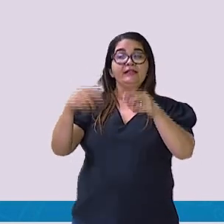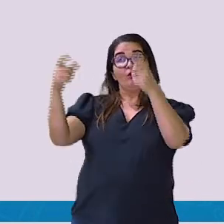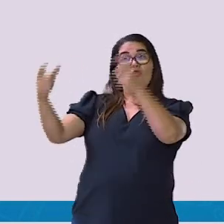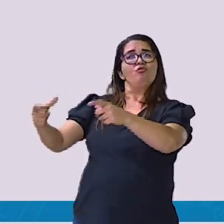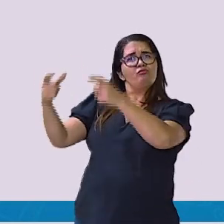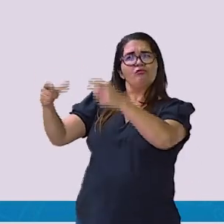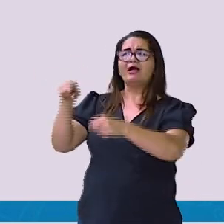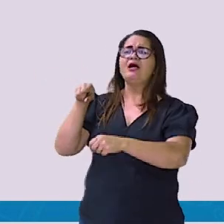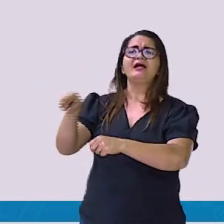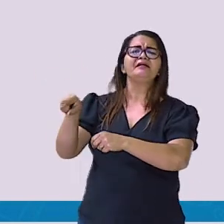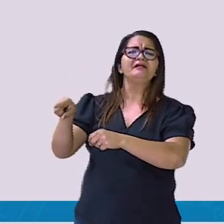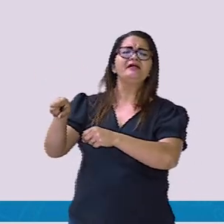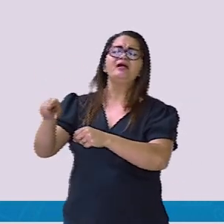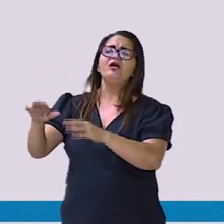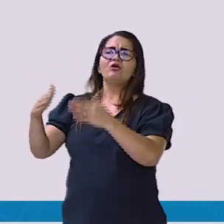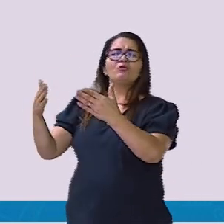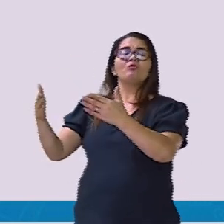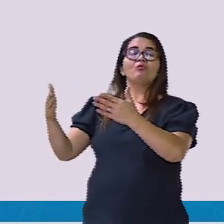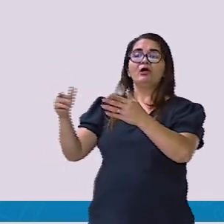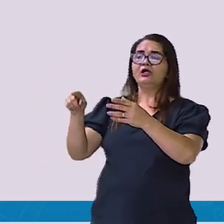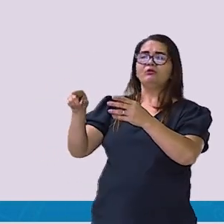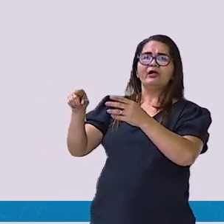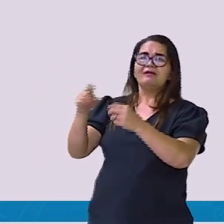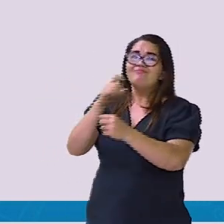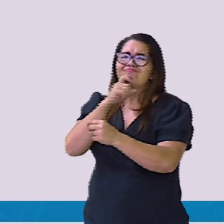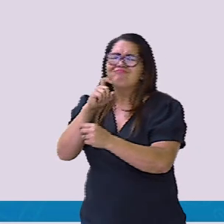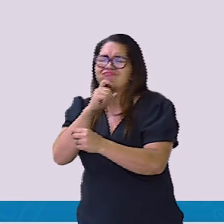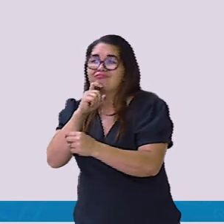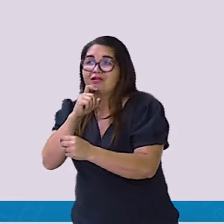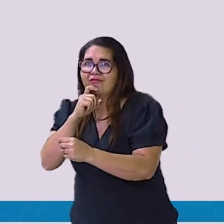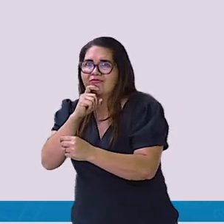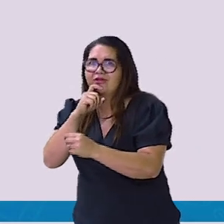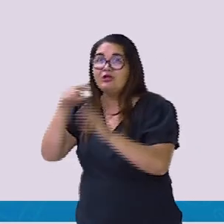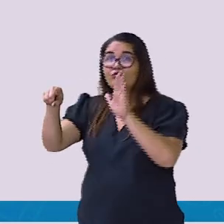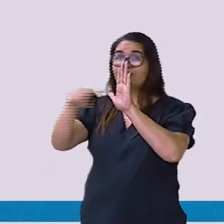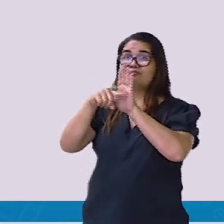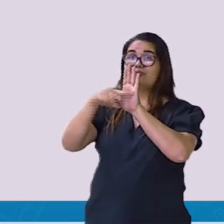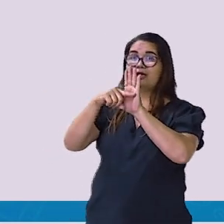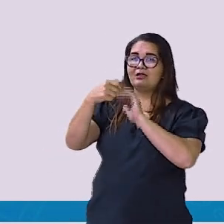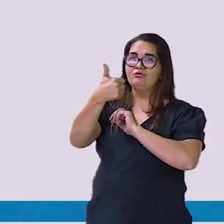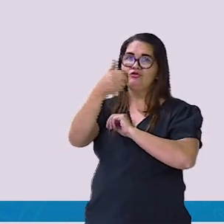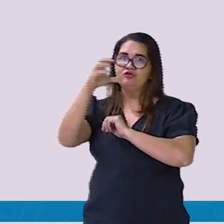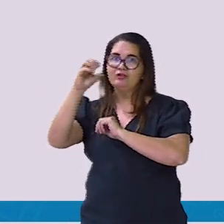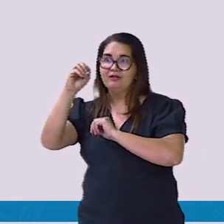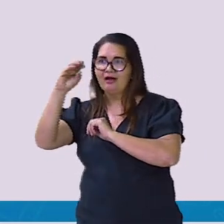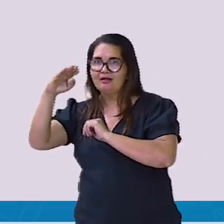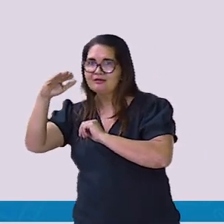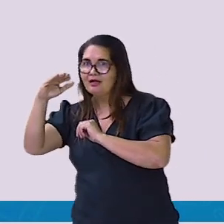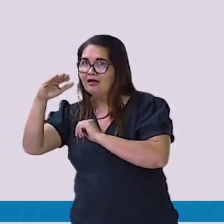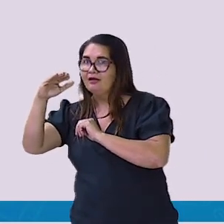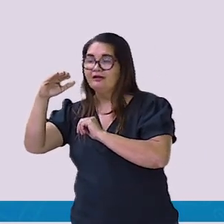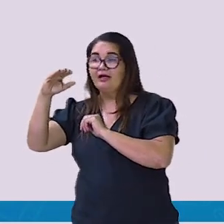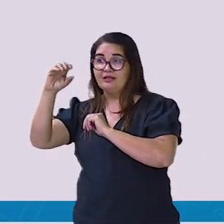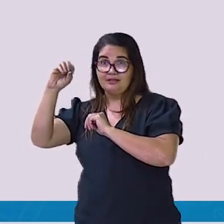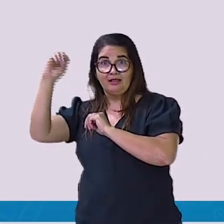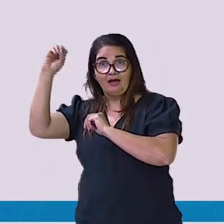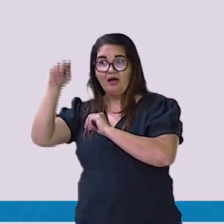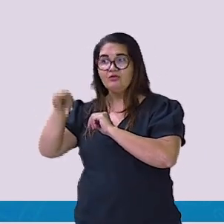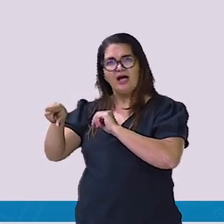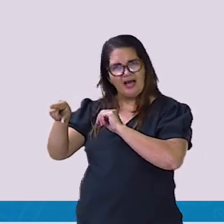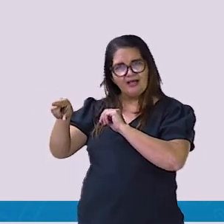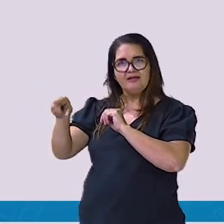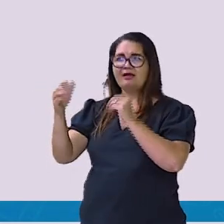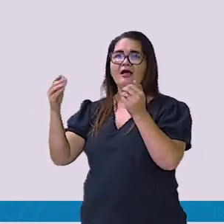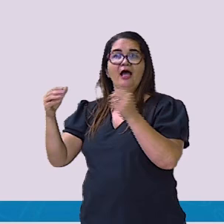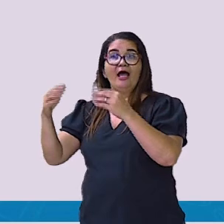essa temperatura aqui abaixo de 10 graus é no verão, gente. Isso não é inverno, não, tá? E o